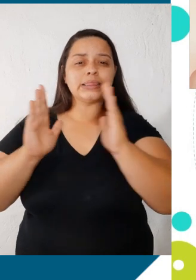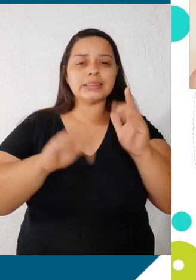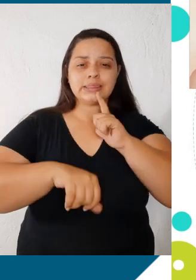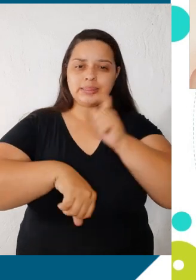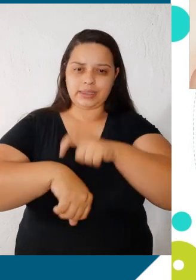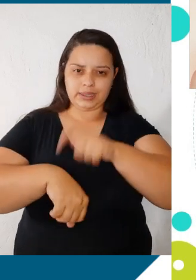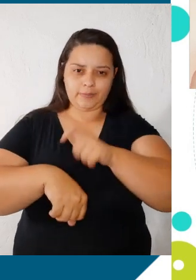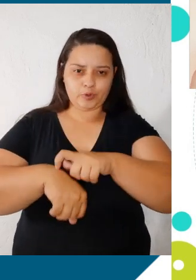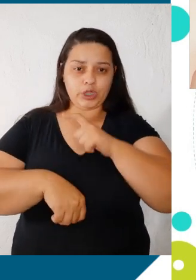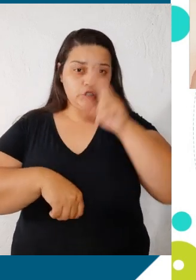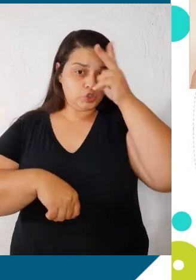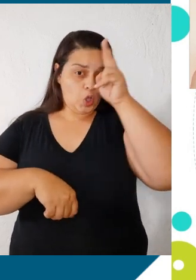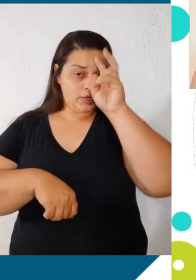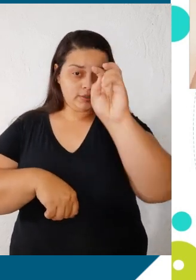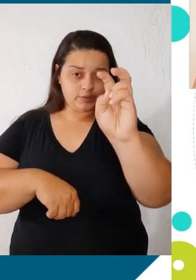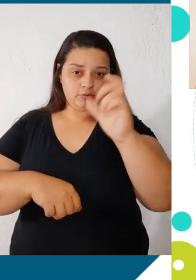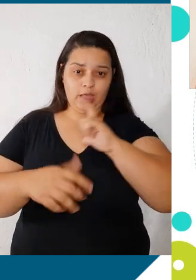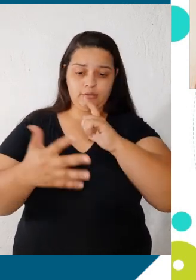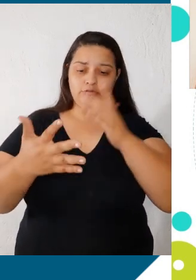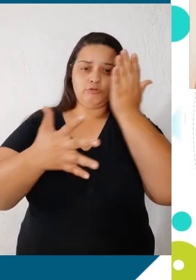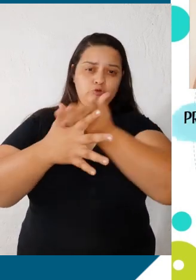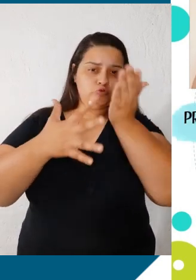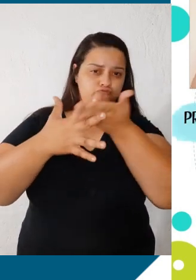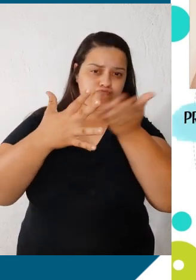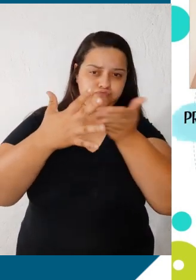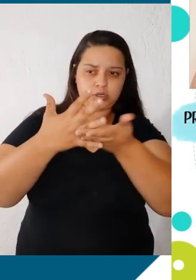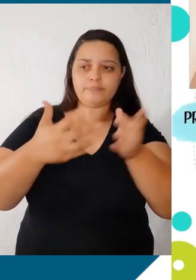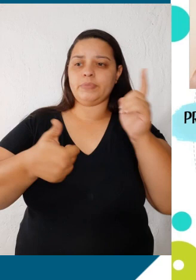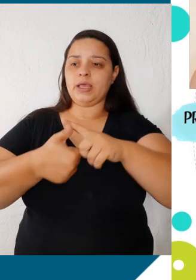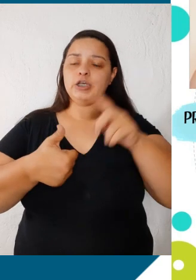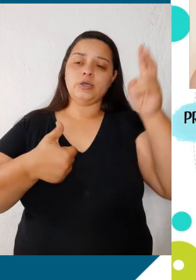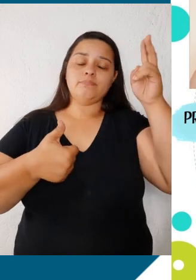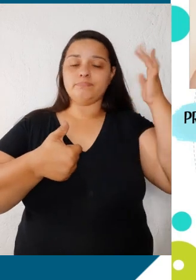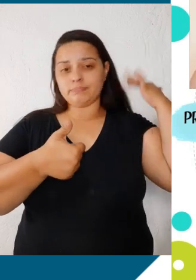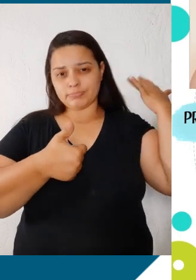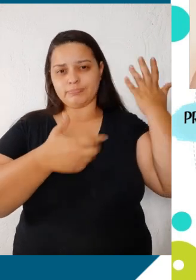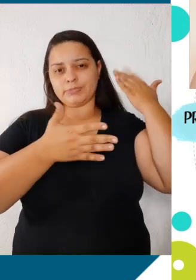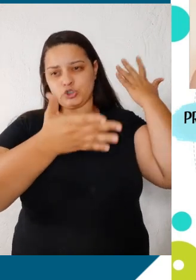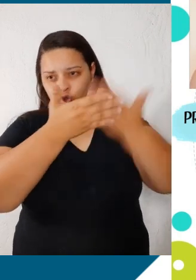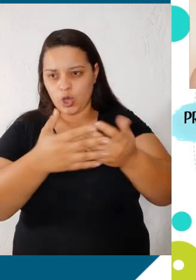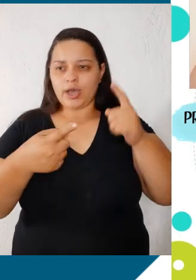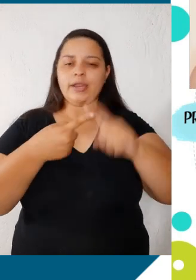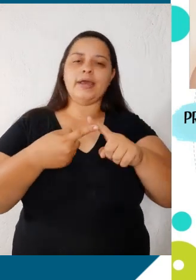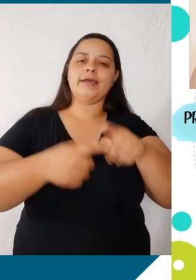que divide a história em 5 períodos: a pré-história, a Idade Antiga, a Idade Média,